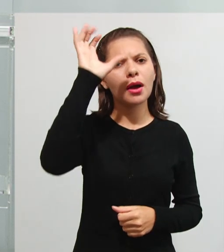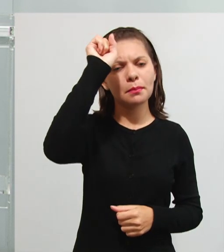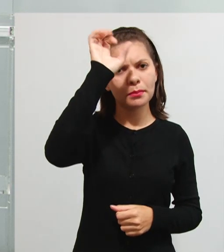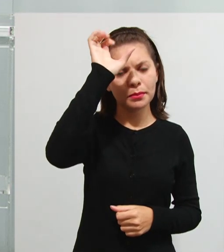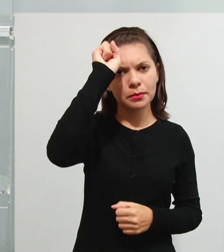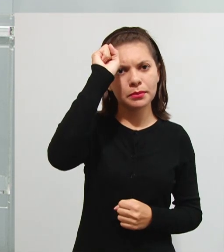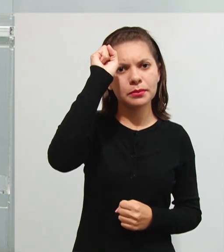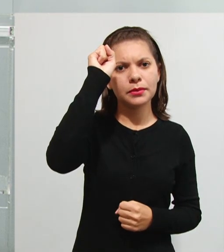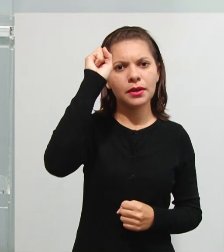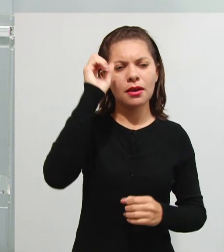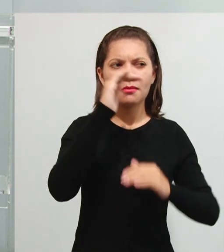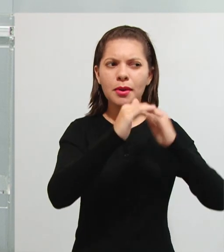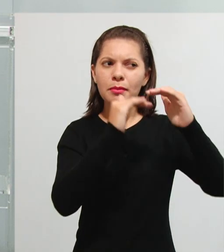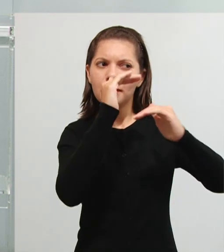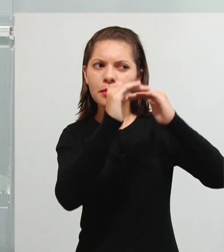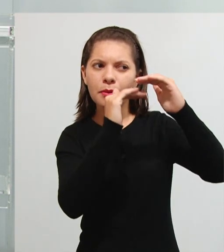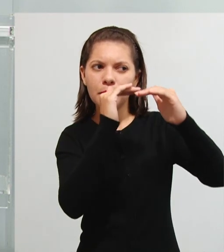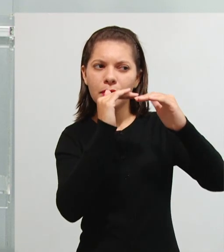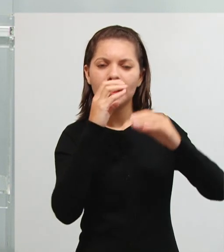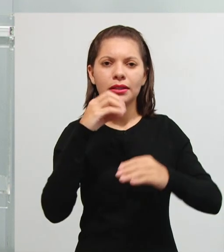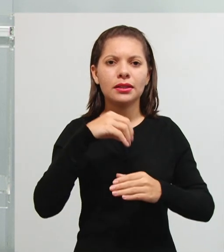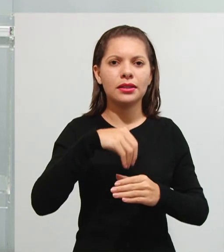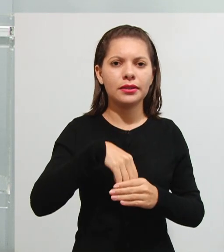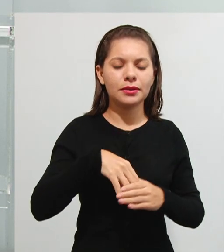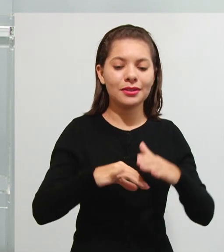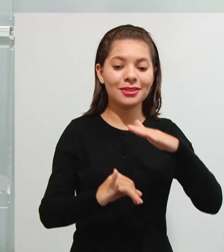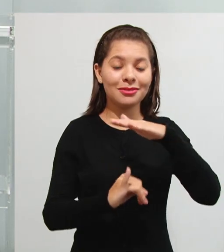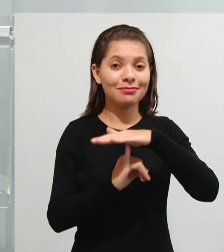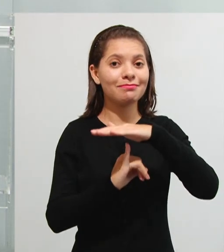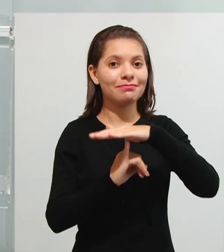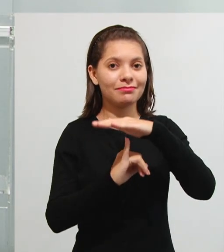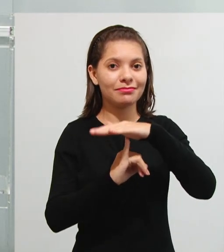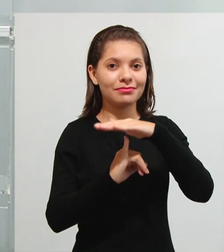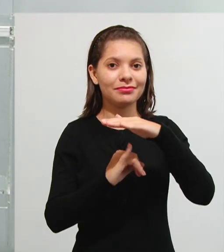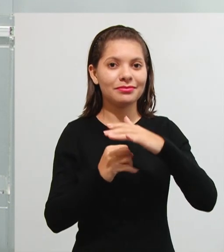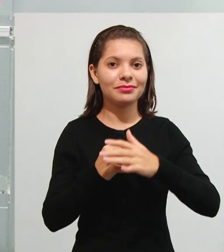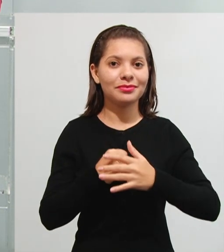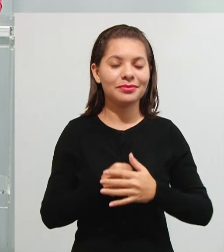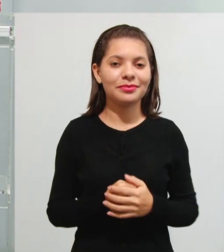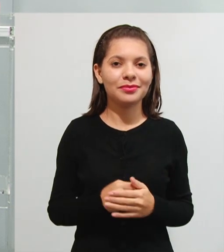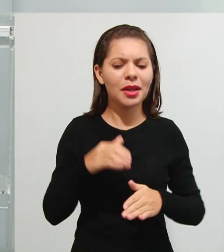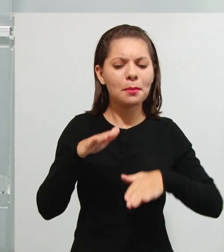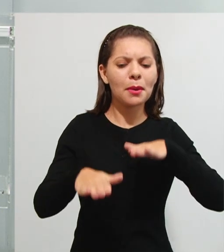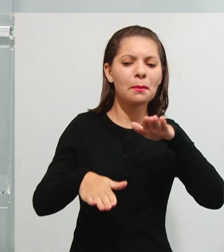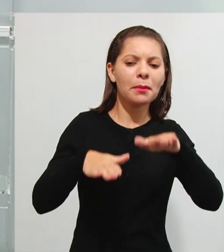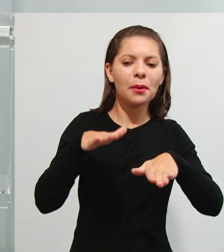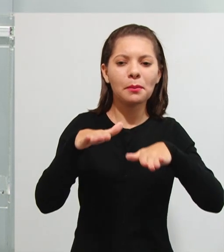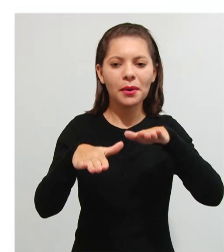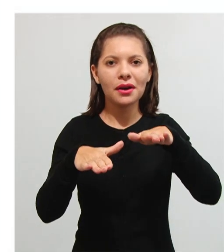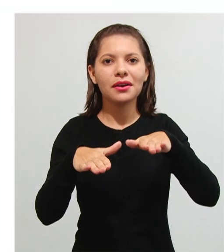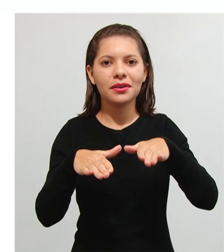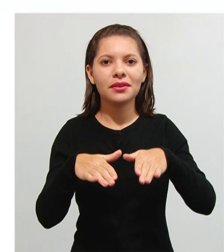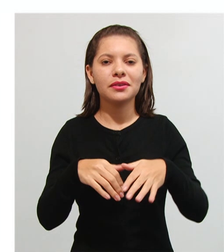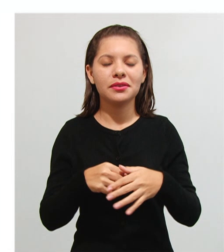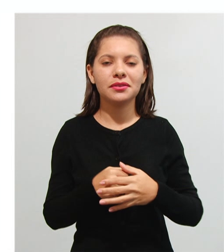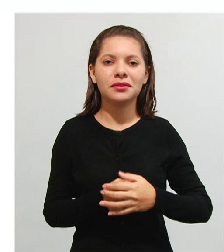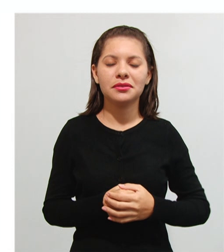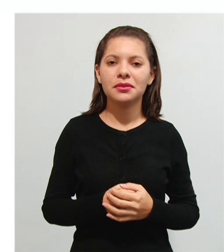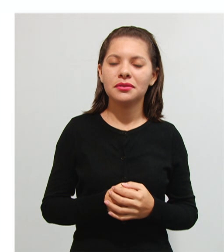desenvolver-se dentro da própria organização para ela poder dar esse espaços mais altos